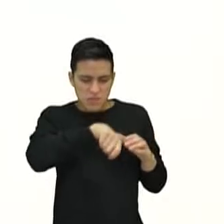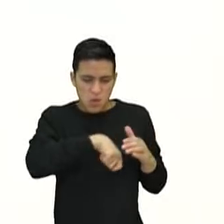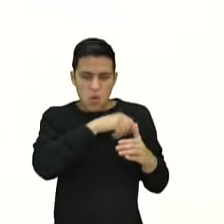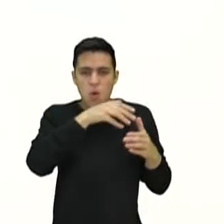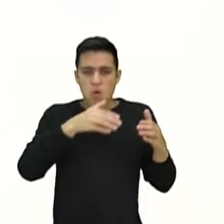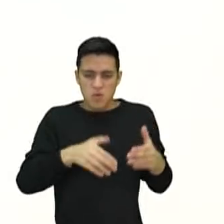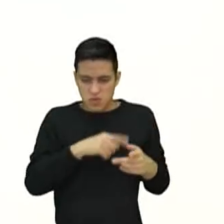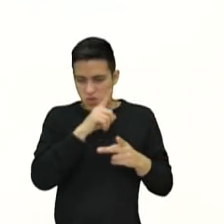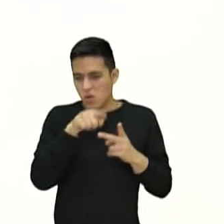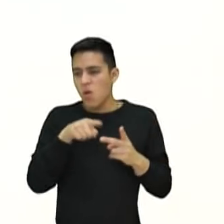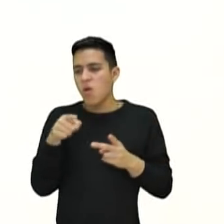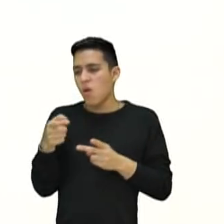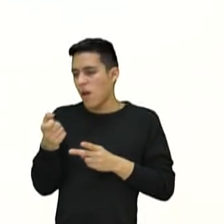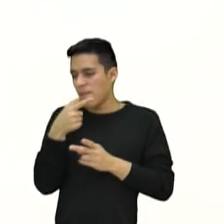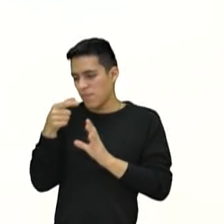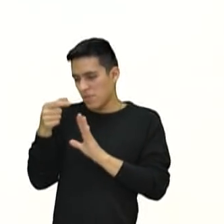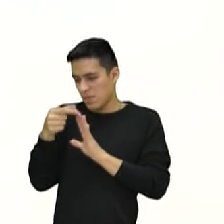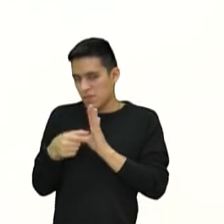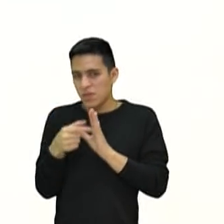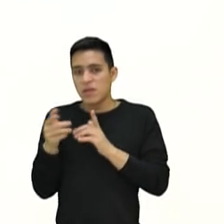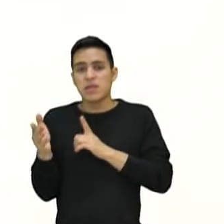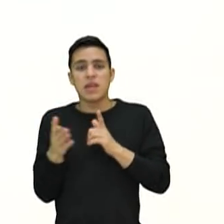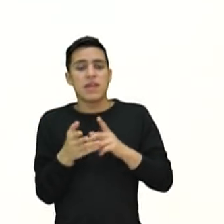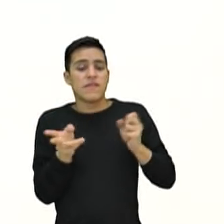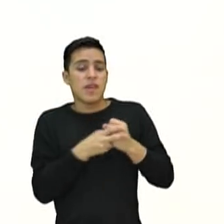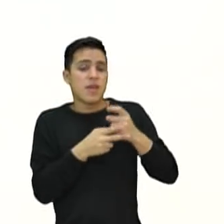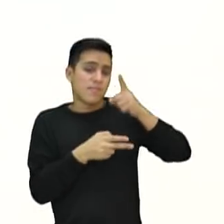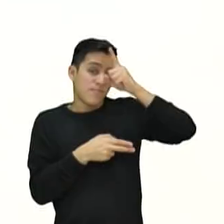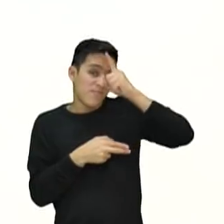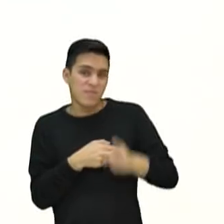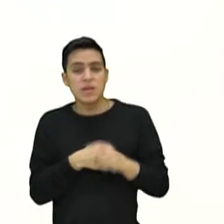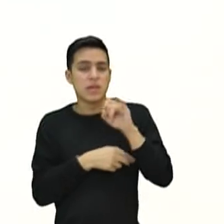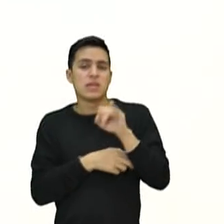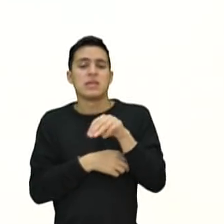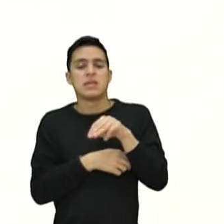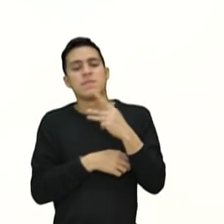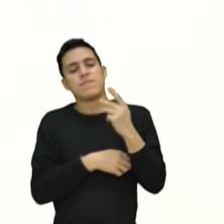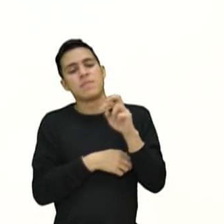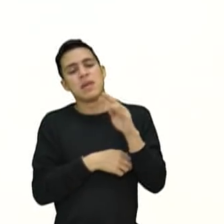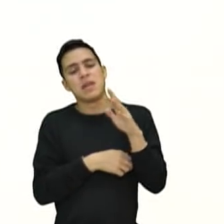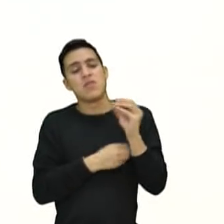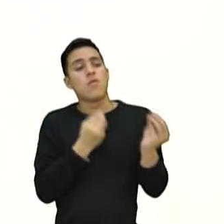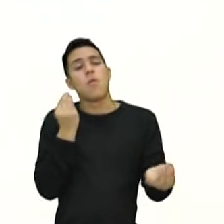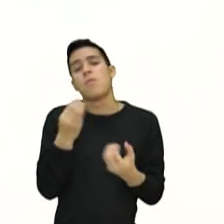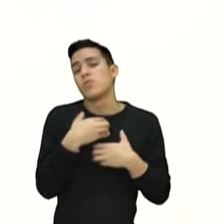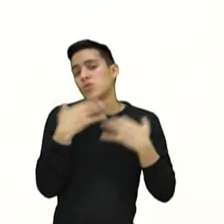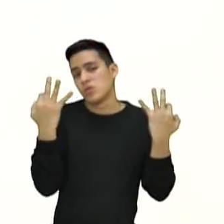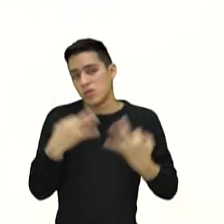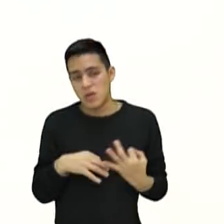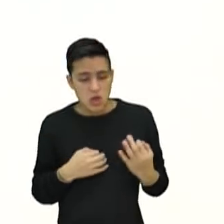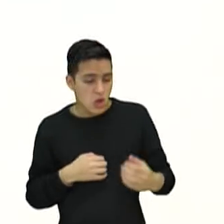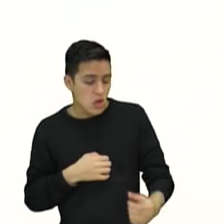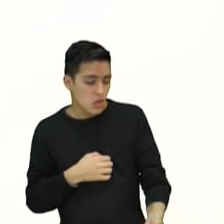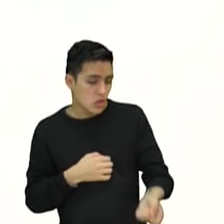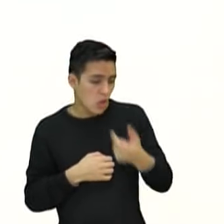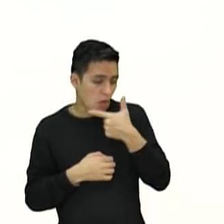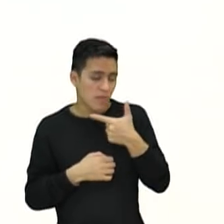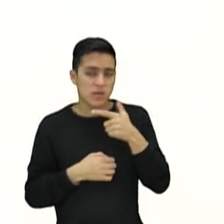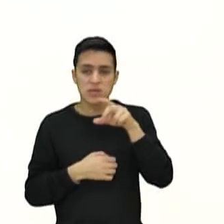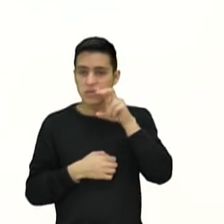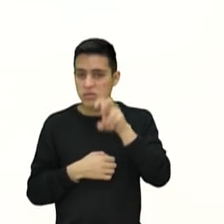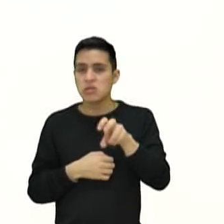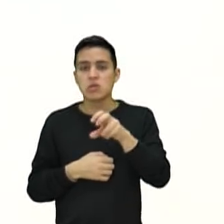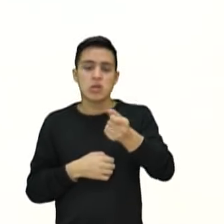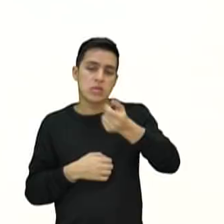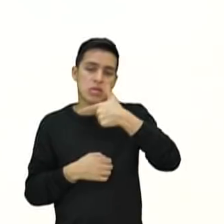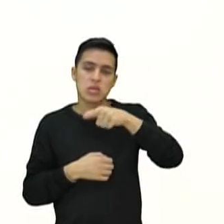estará verbos no imperativo que determinam como usar. Tome 5 comprimidos durante o